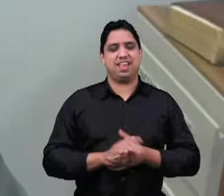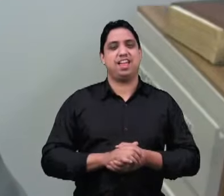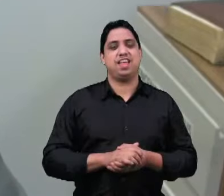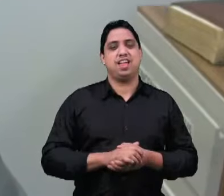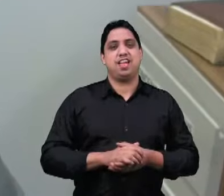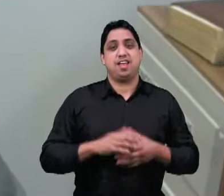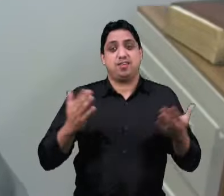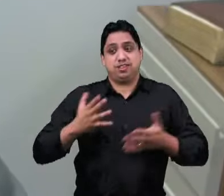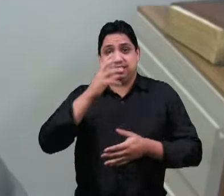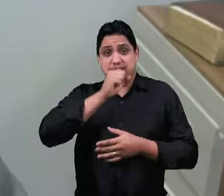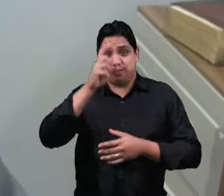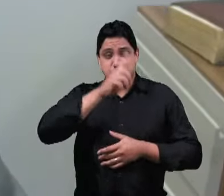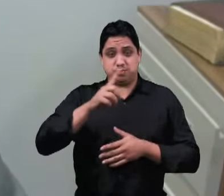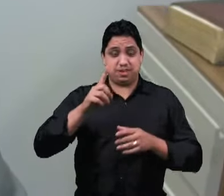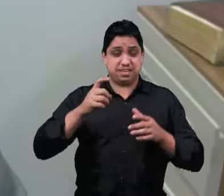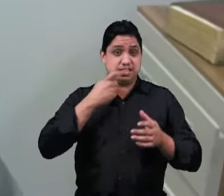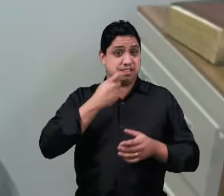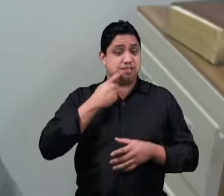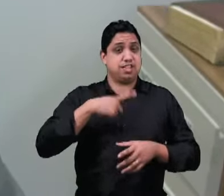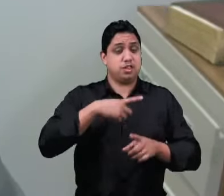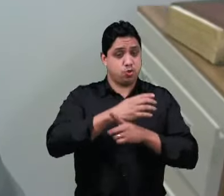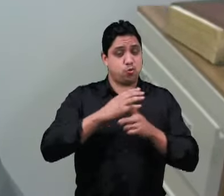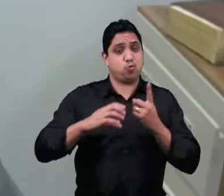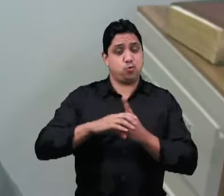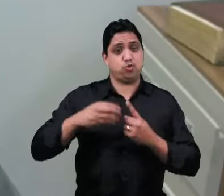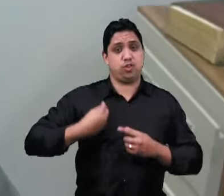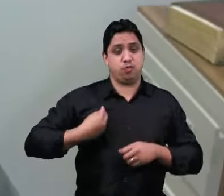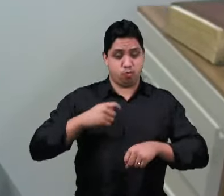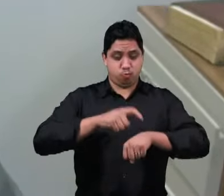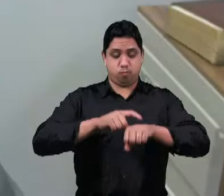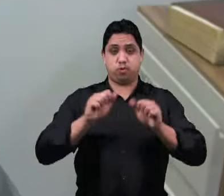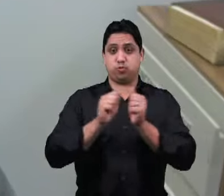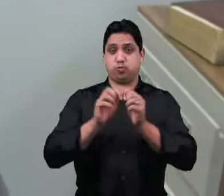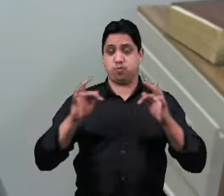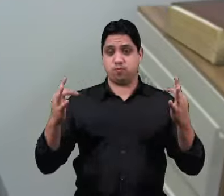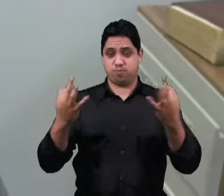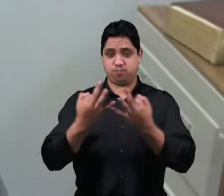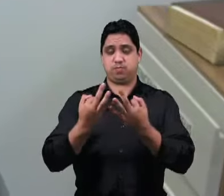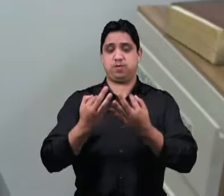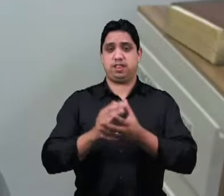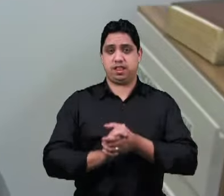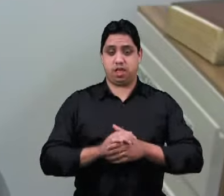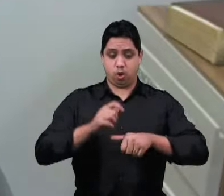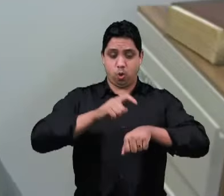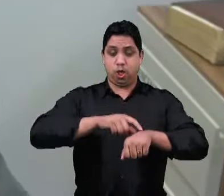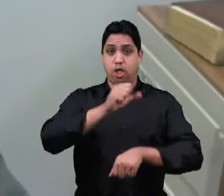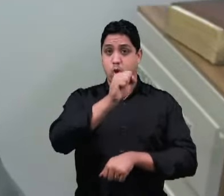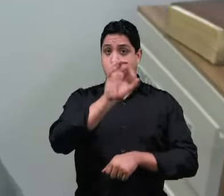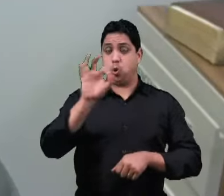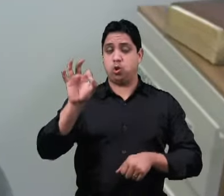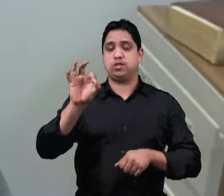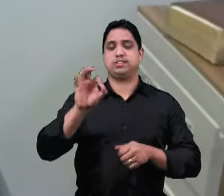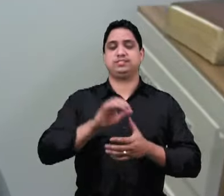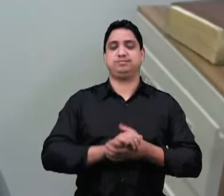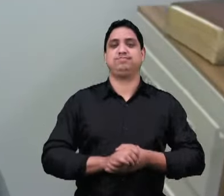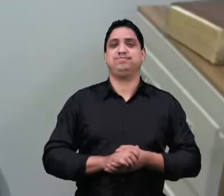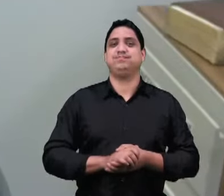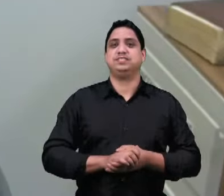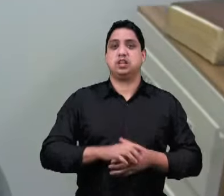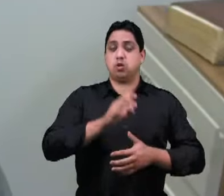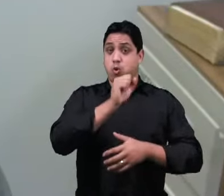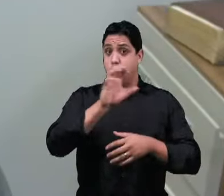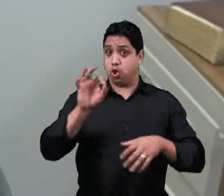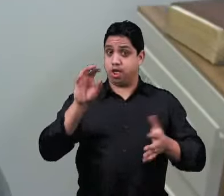e hoje é sexta-feira, hoje tem culto no lar. Hoje tem momento com a família, daqui a pouco, às 8 horas da noite, às 20 horas, horário de